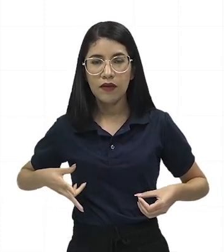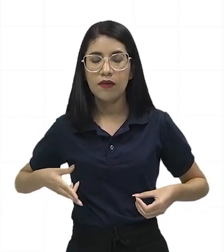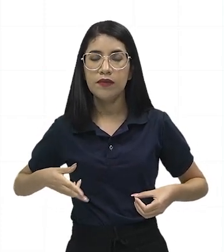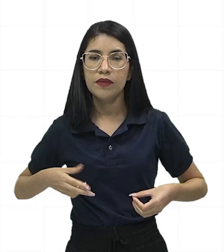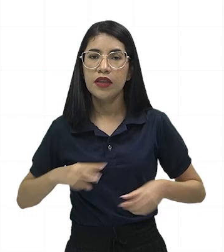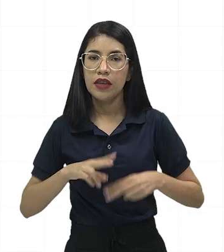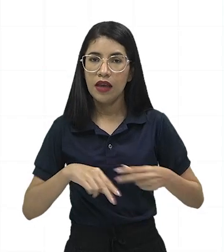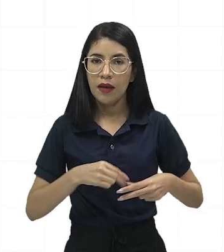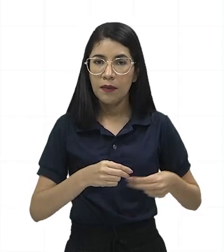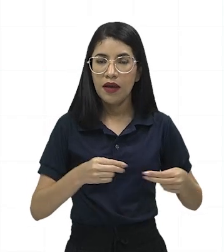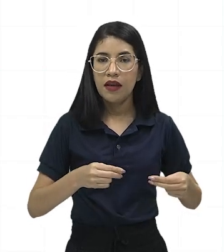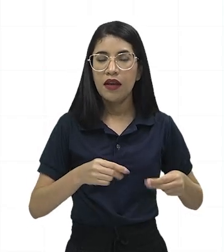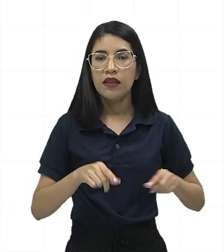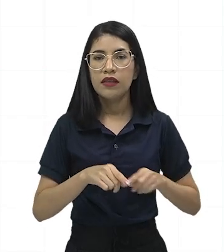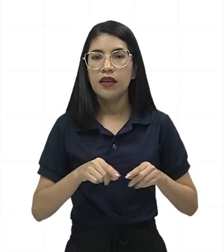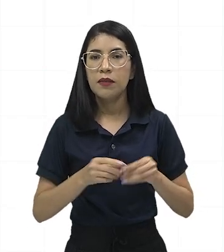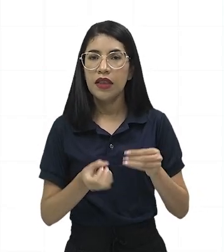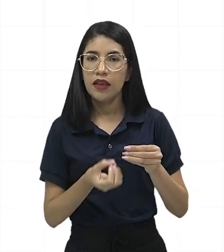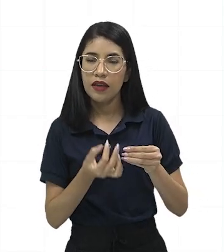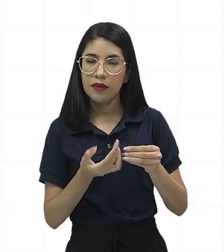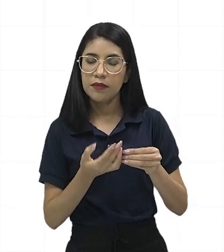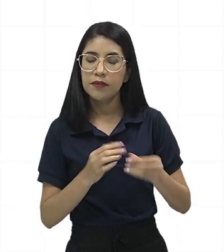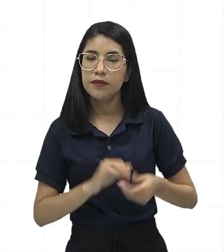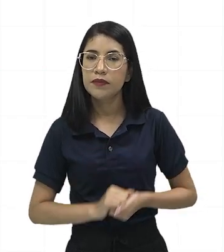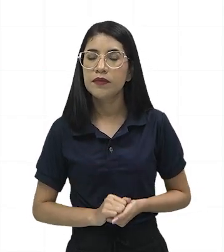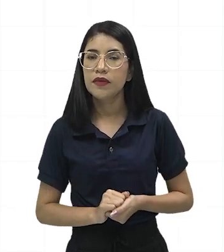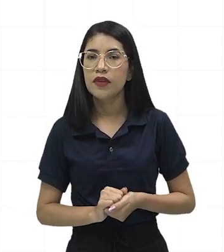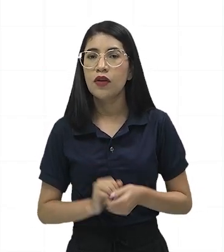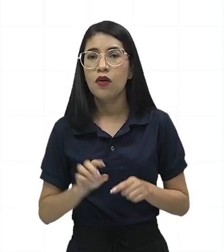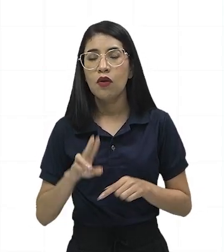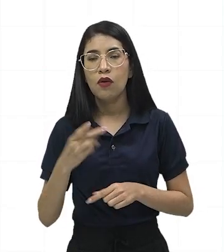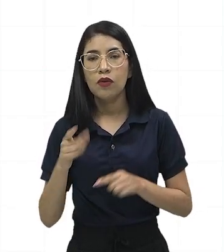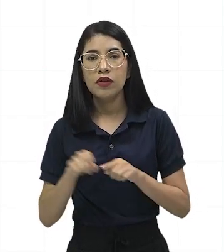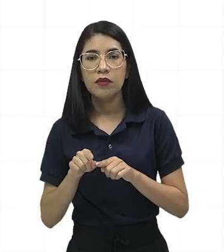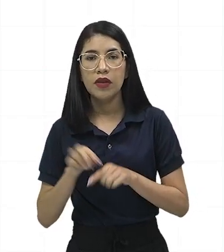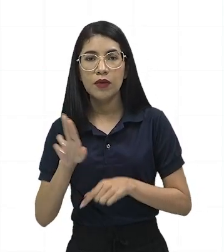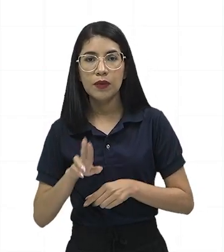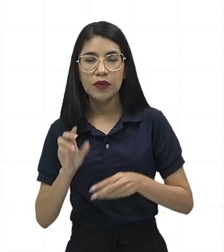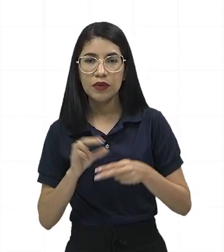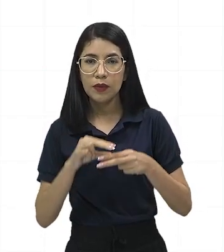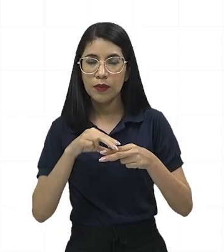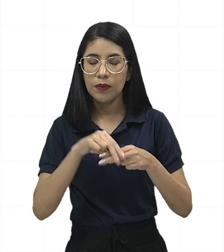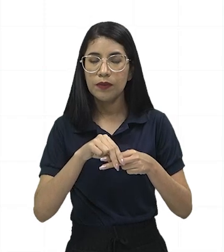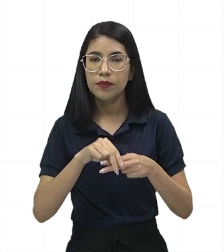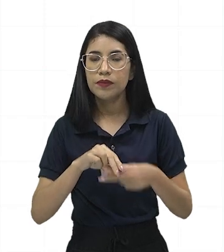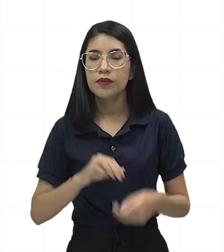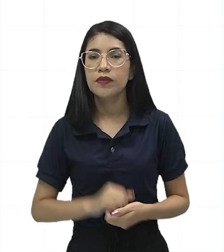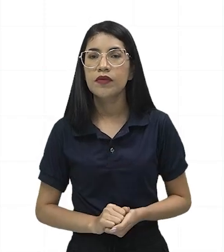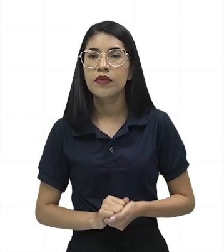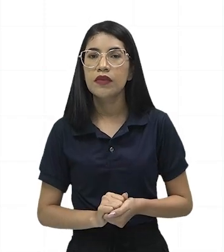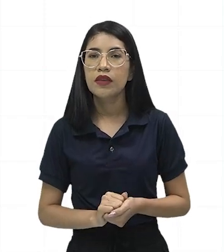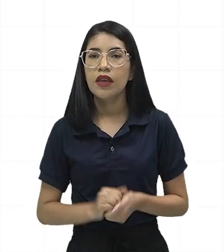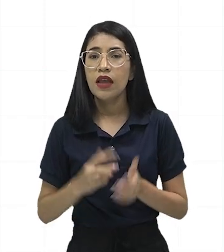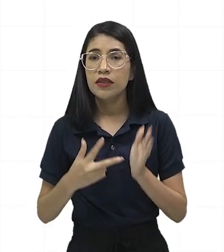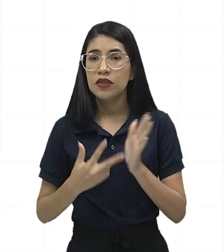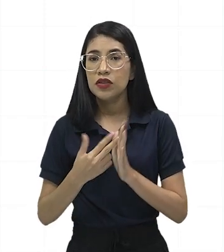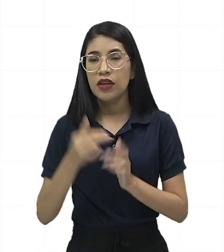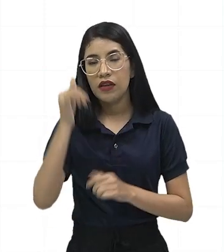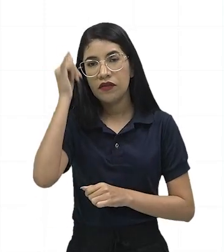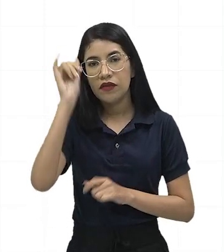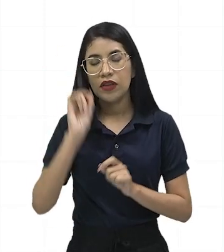cortadas, amarradas e cauterizadas ou fechadas com grampo. Esse procedimento impede o encontro